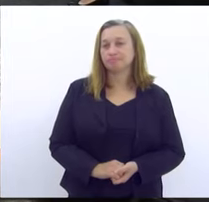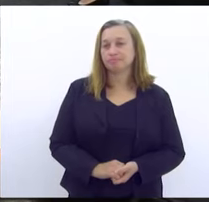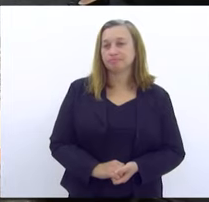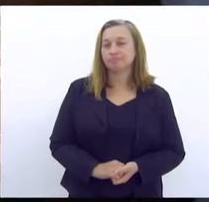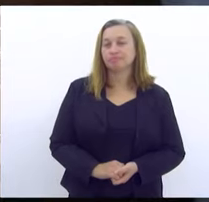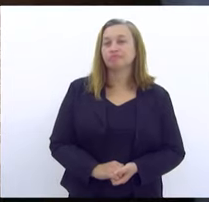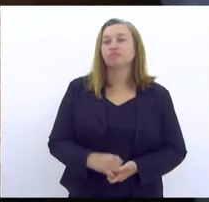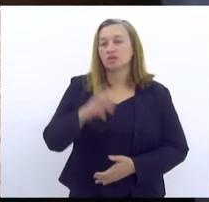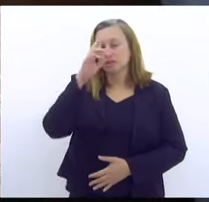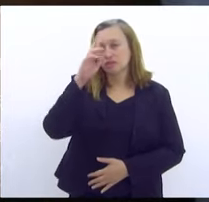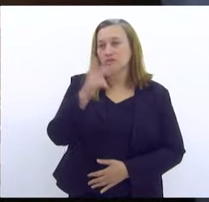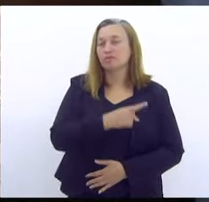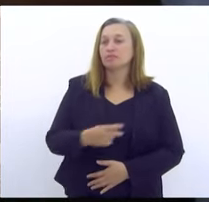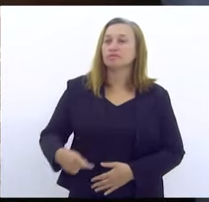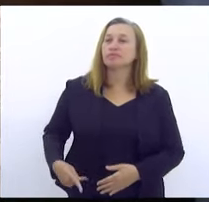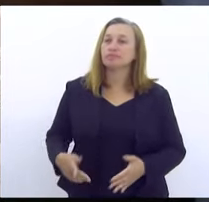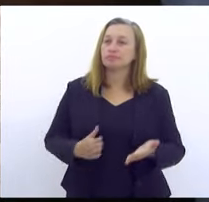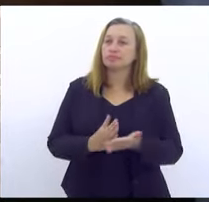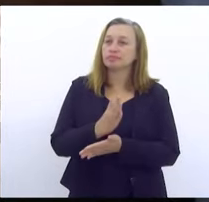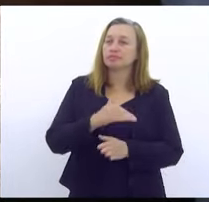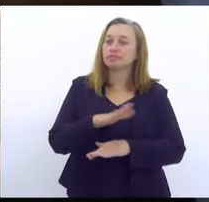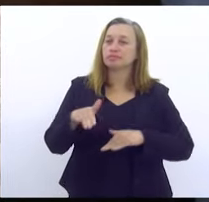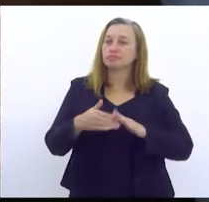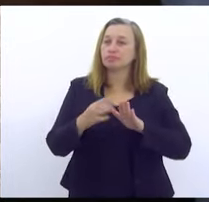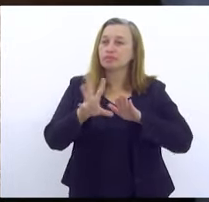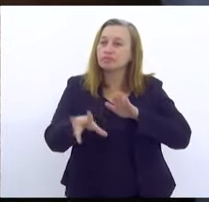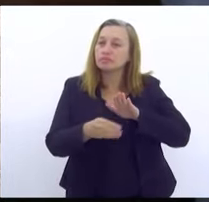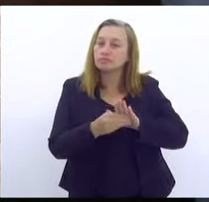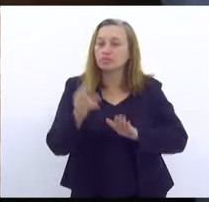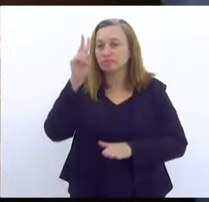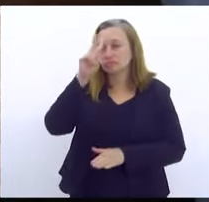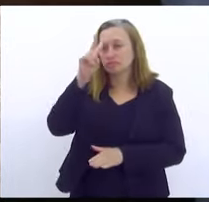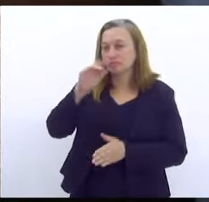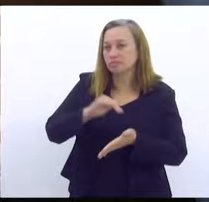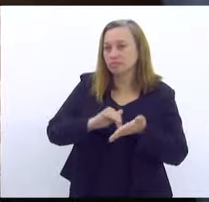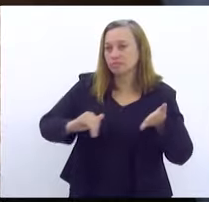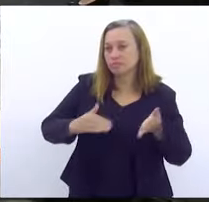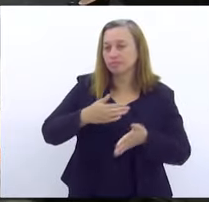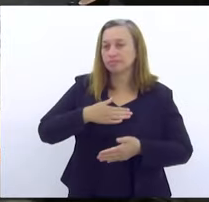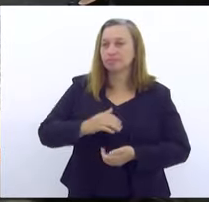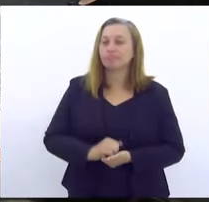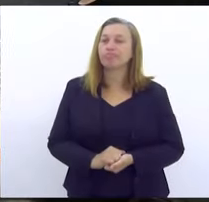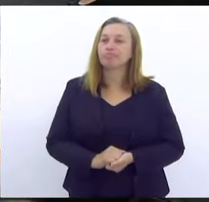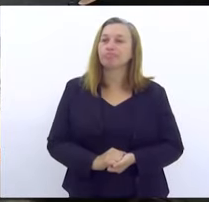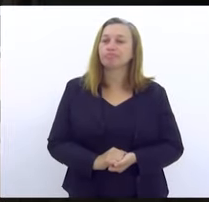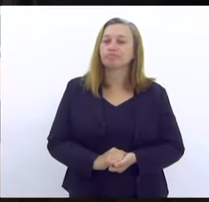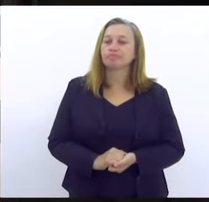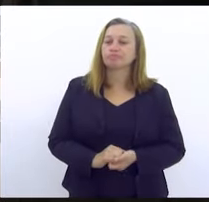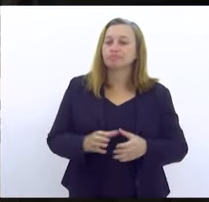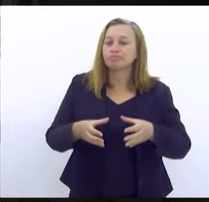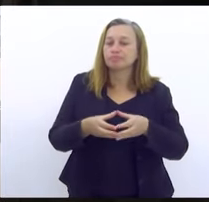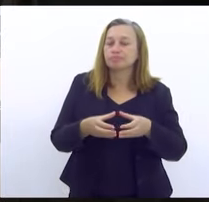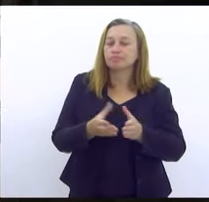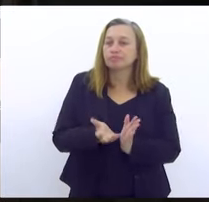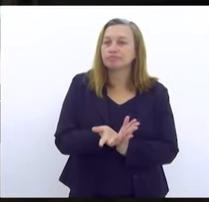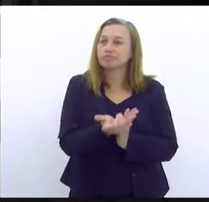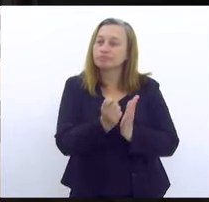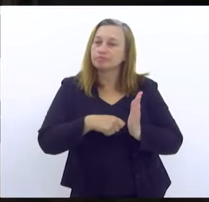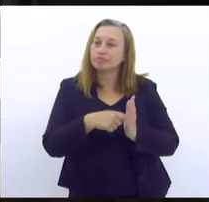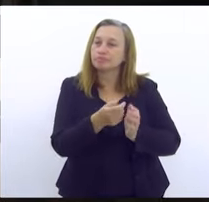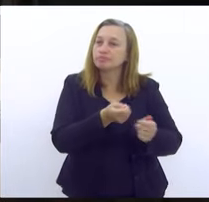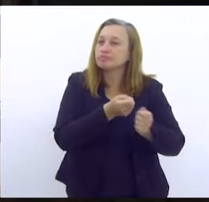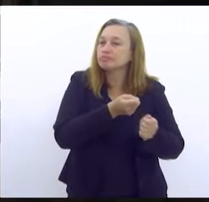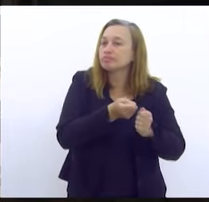Senhora Presidente, favorável a todas as emendas, lembrando que eu retirei a minha emenda. Pela Comissão de Tributação, Controle